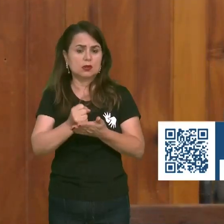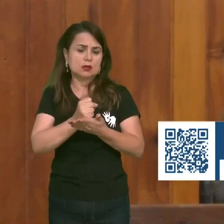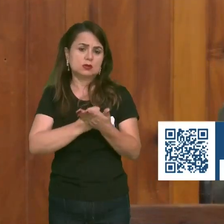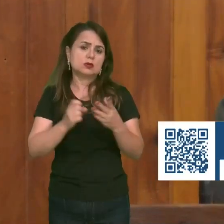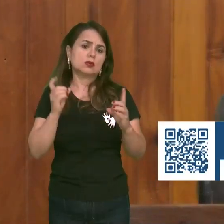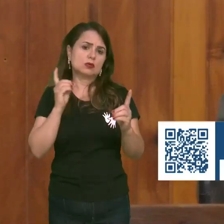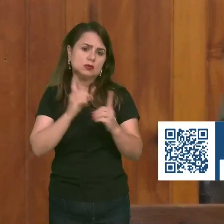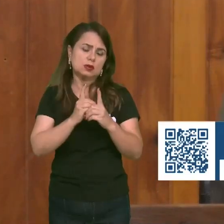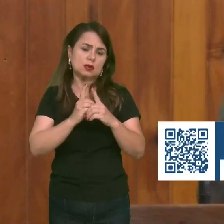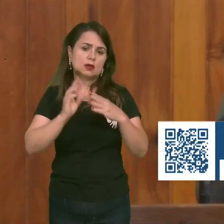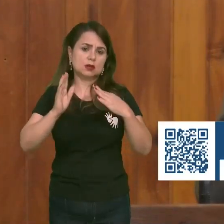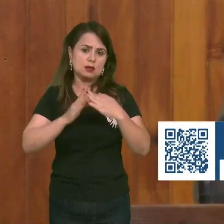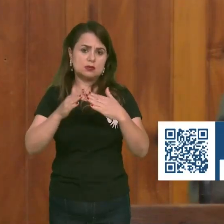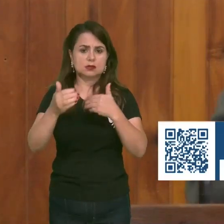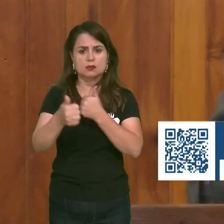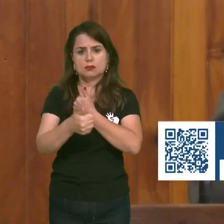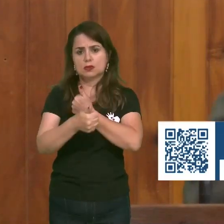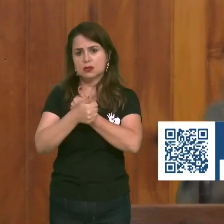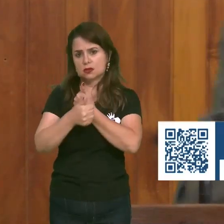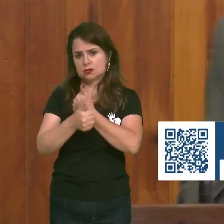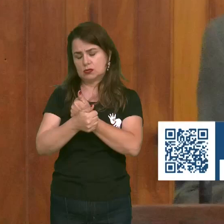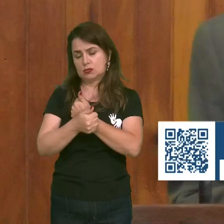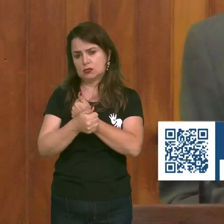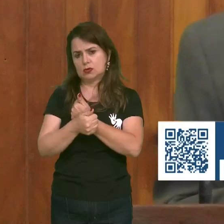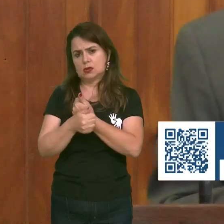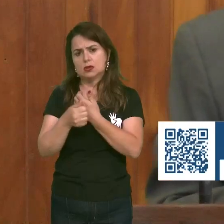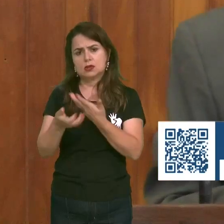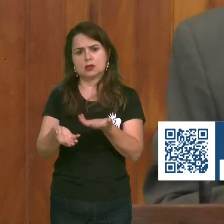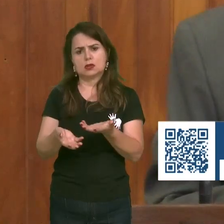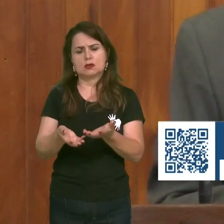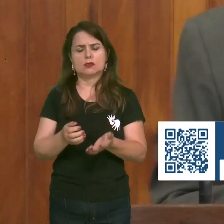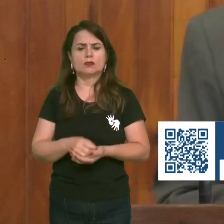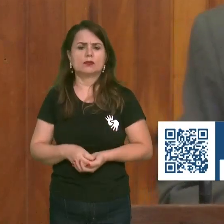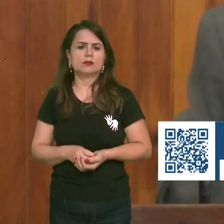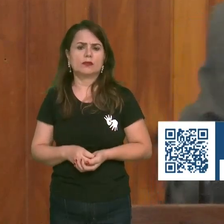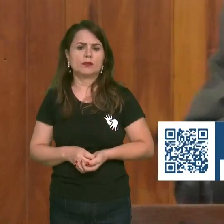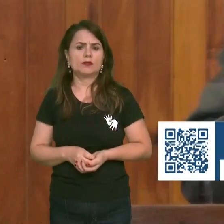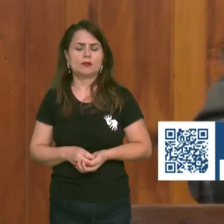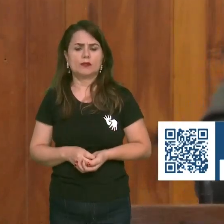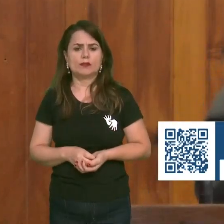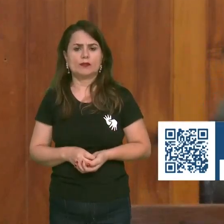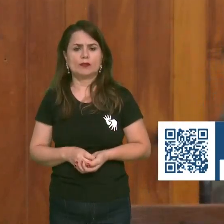Farmácia Apolo e tenho condições de retirar o seu medicamento